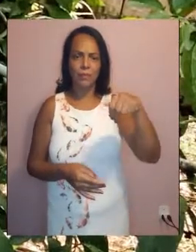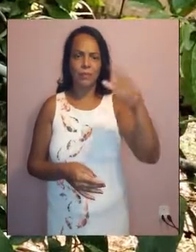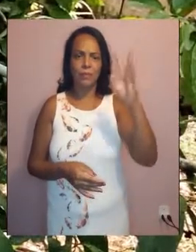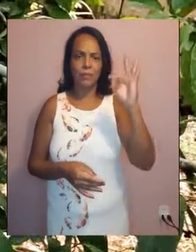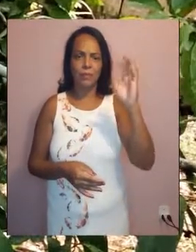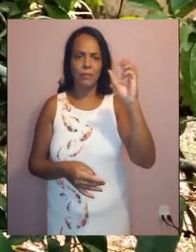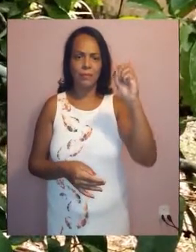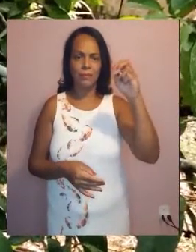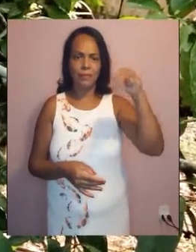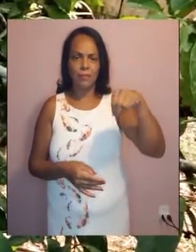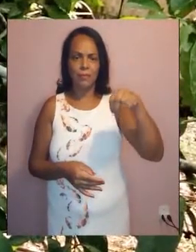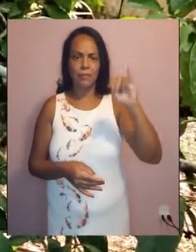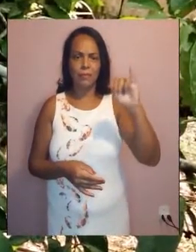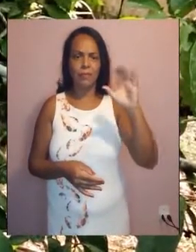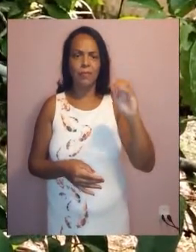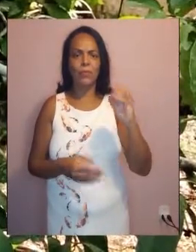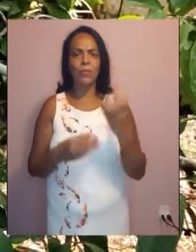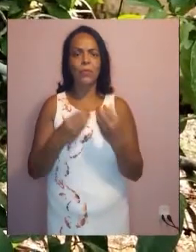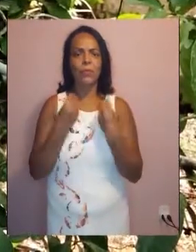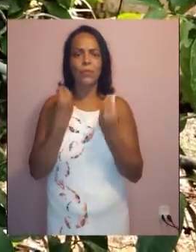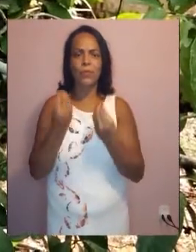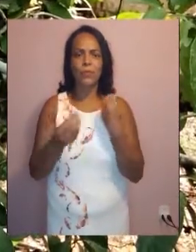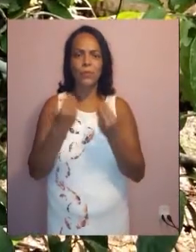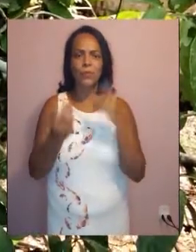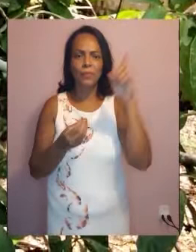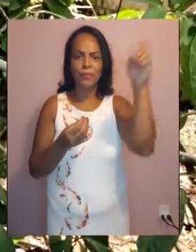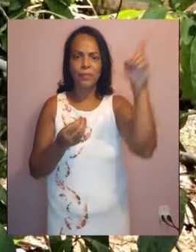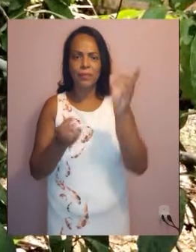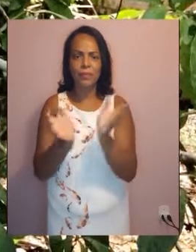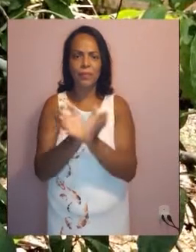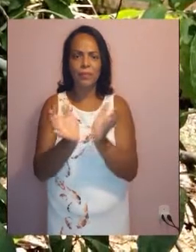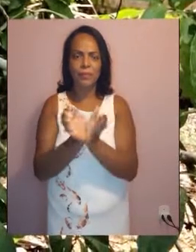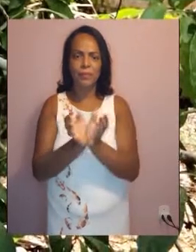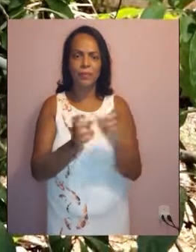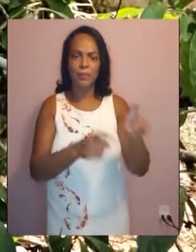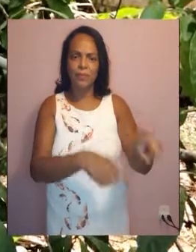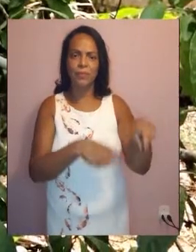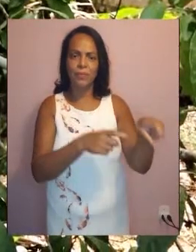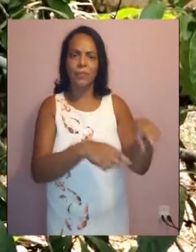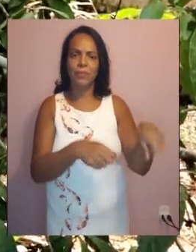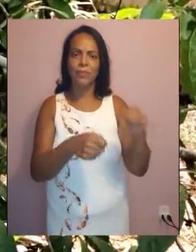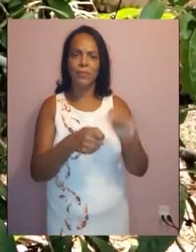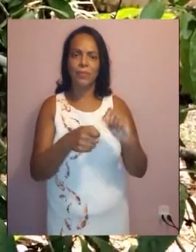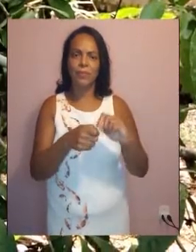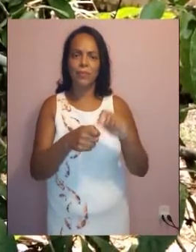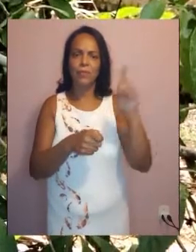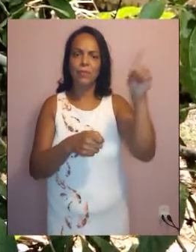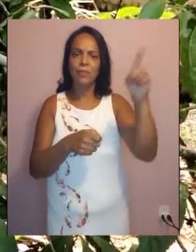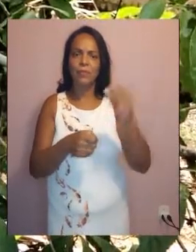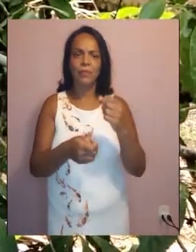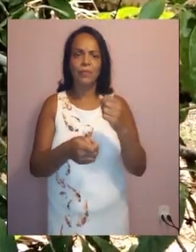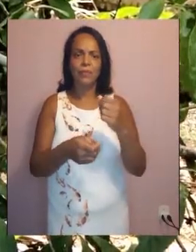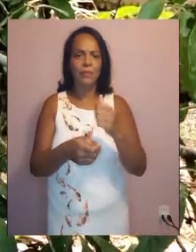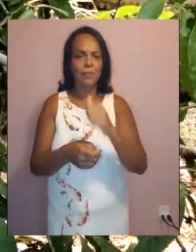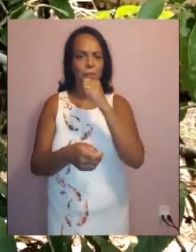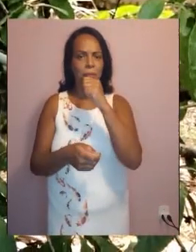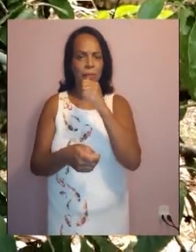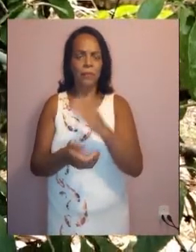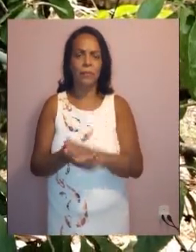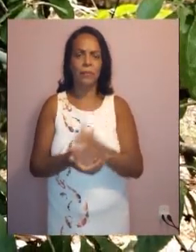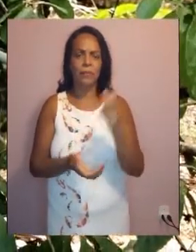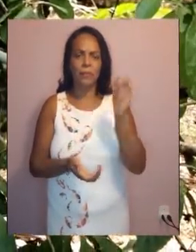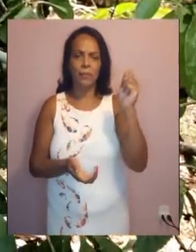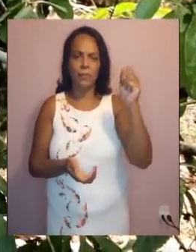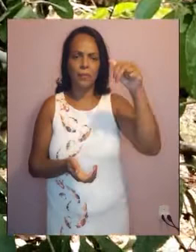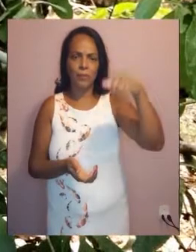uma folha e com um cipó. Eles batem o cipó, aí depois junta com essa folha,